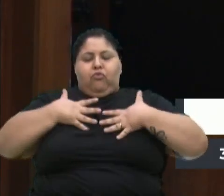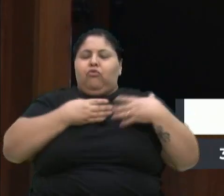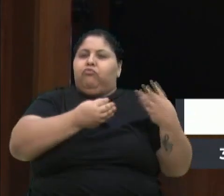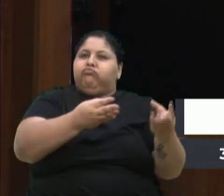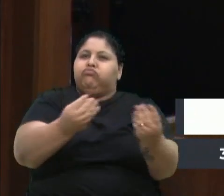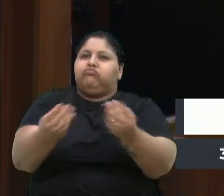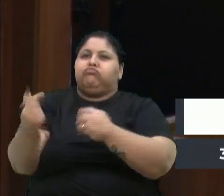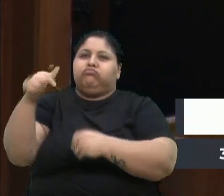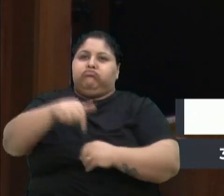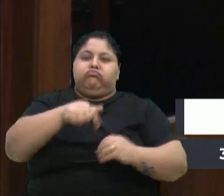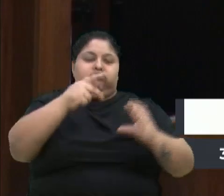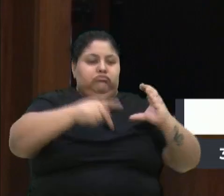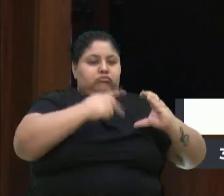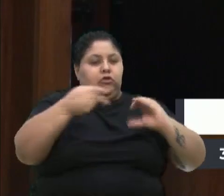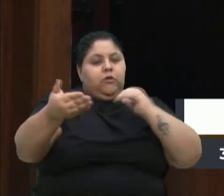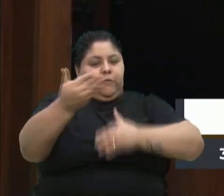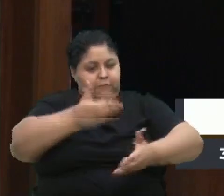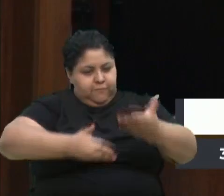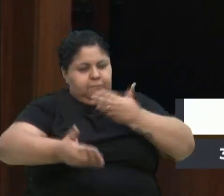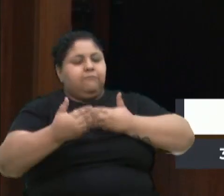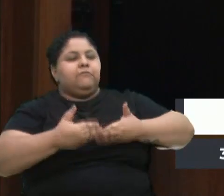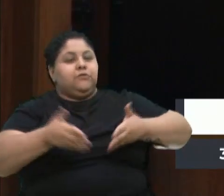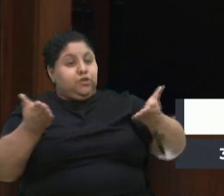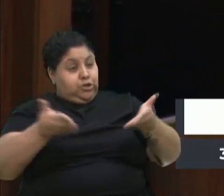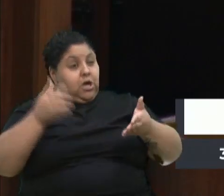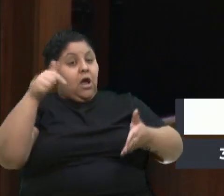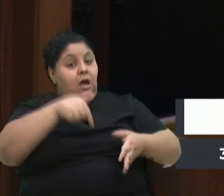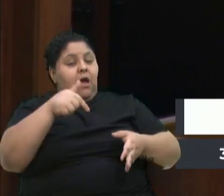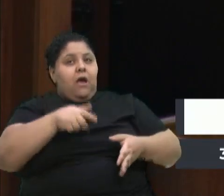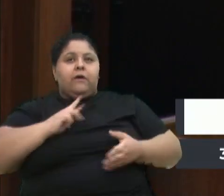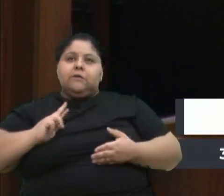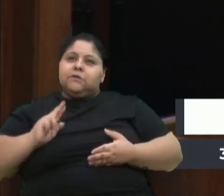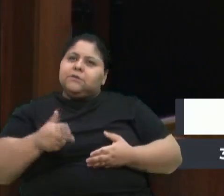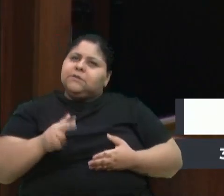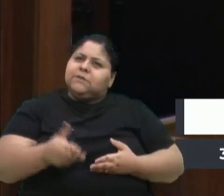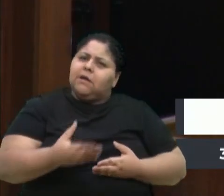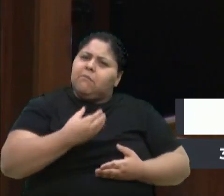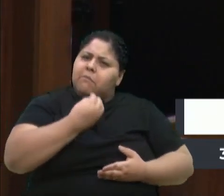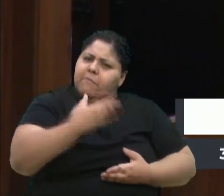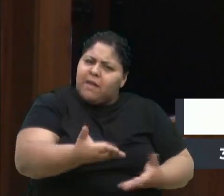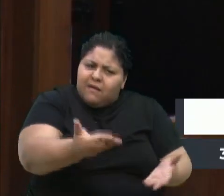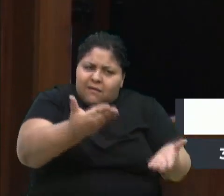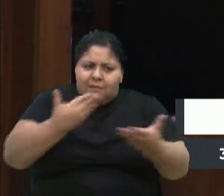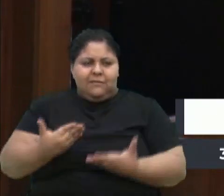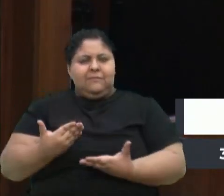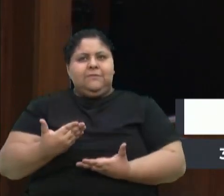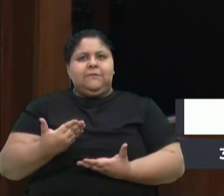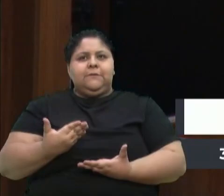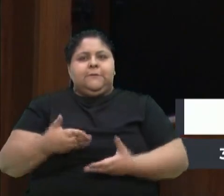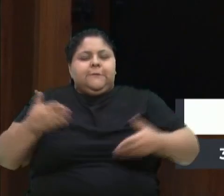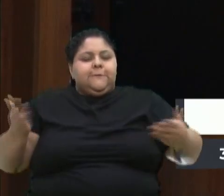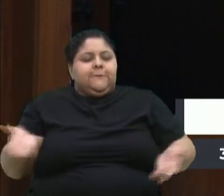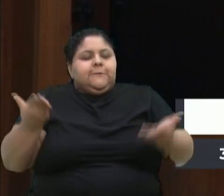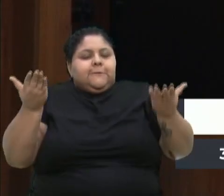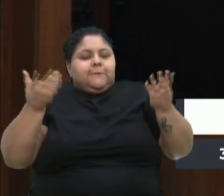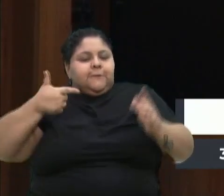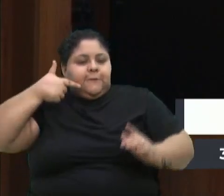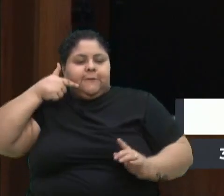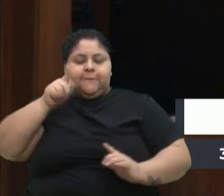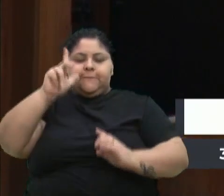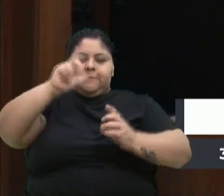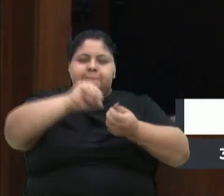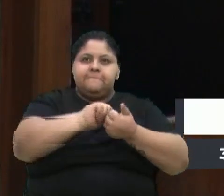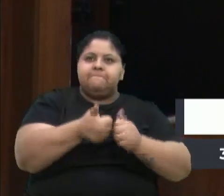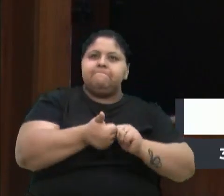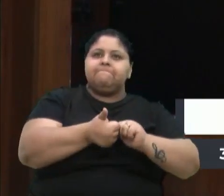histórico de visitas ao Legislativo Caxiense, onde sempre fomos muito bem recebidos, para exaltar nossas conquistas